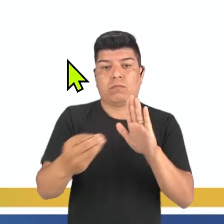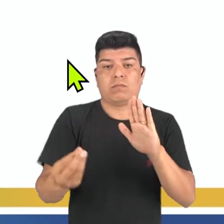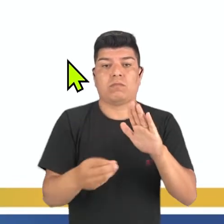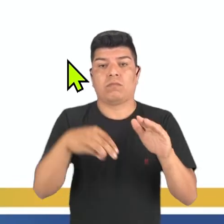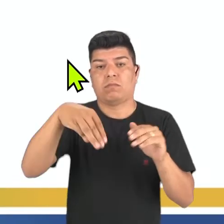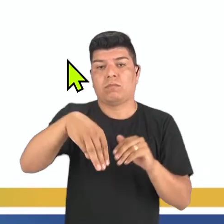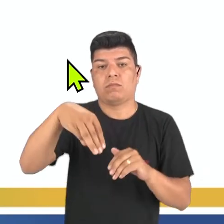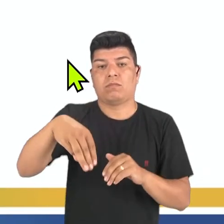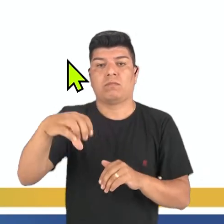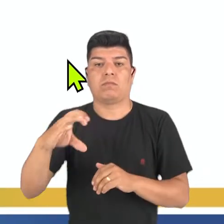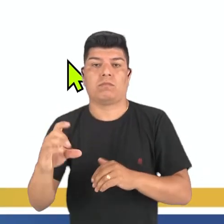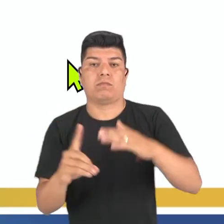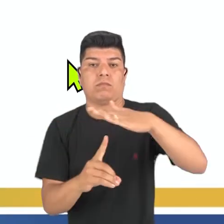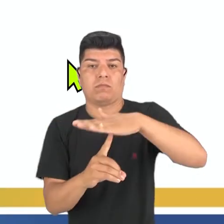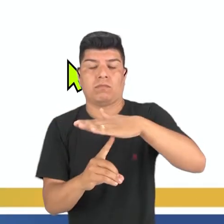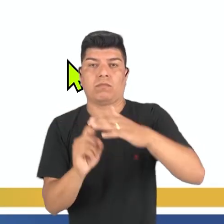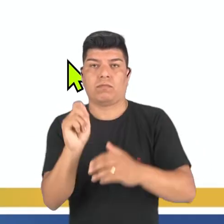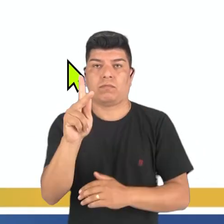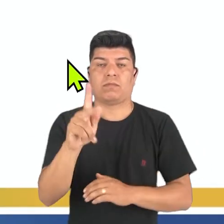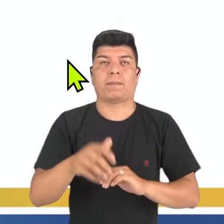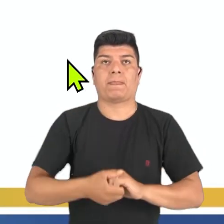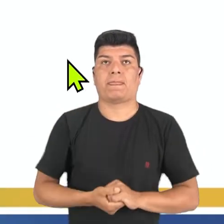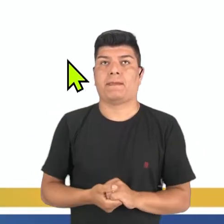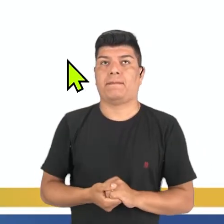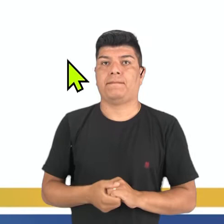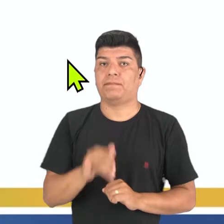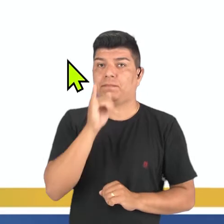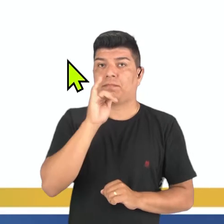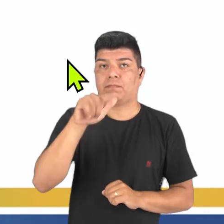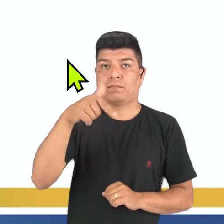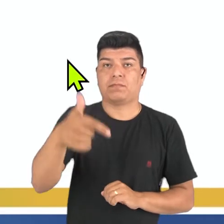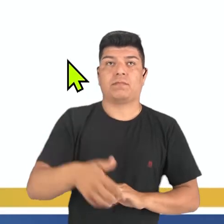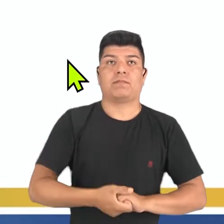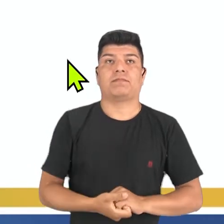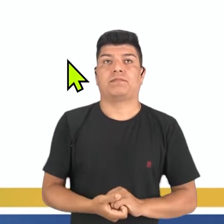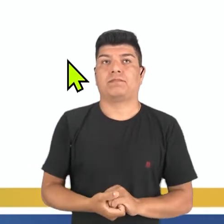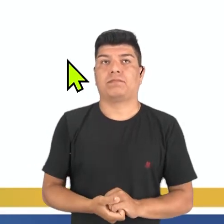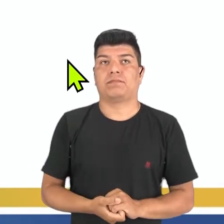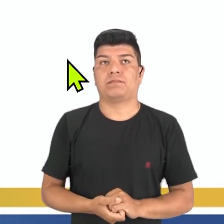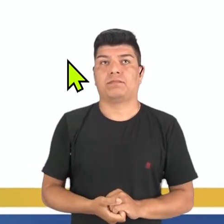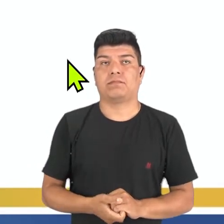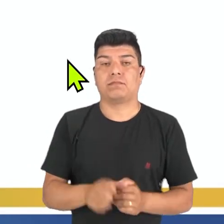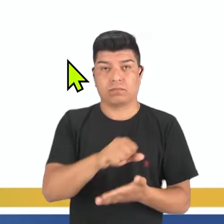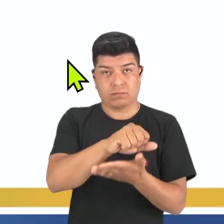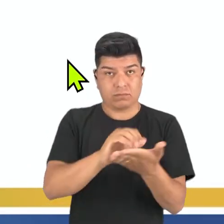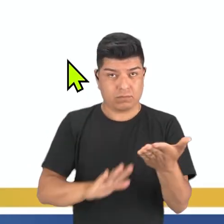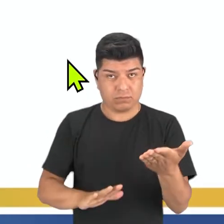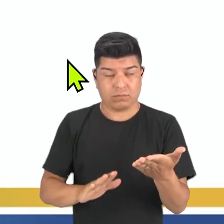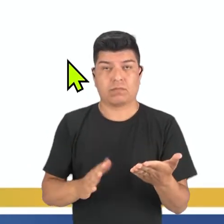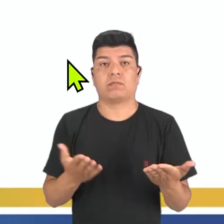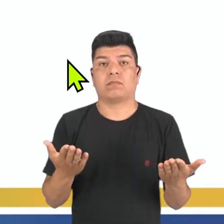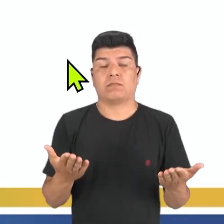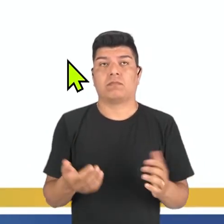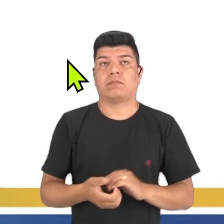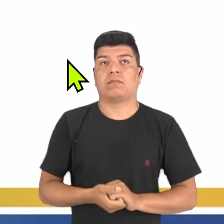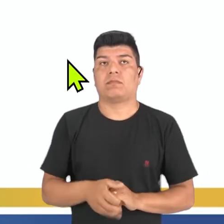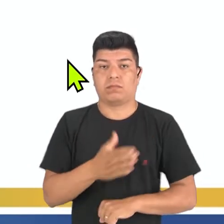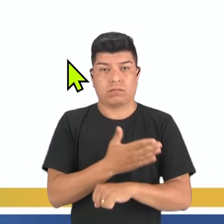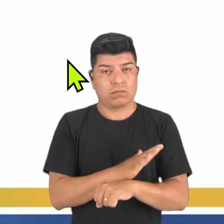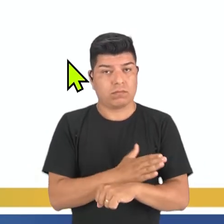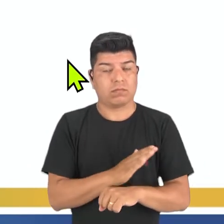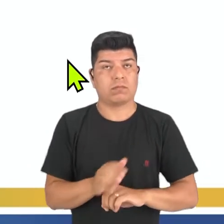MMC como um denominador, ok? Então vamos para mais um exemplo. Agora vamos para um exercício, uma situação